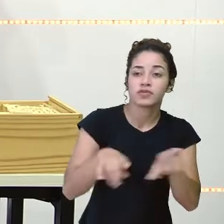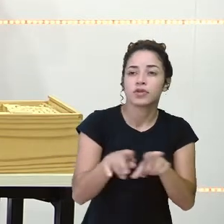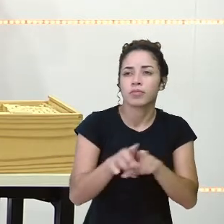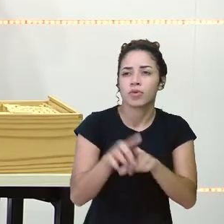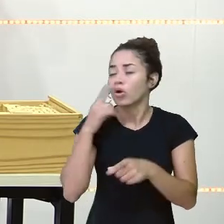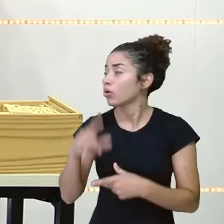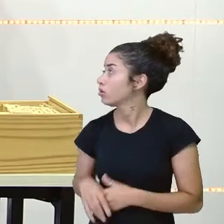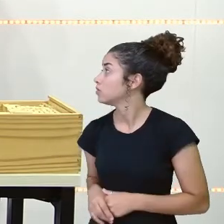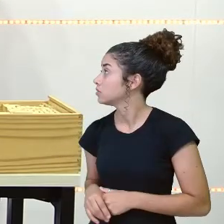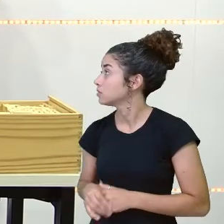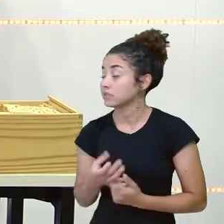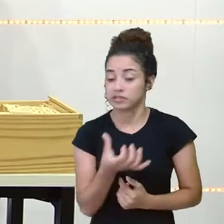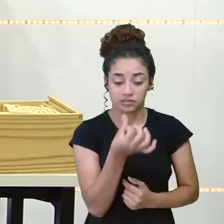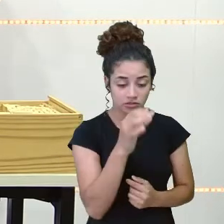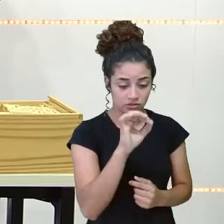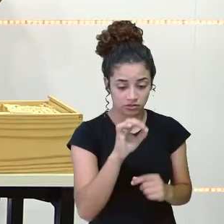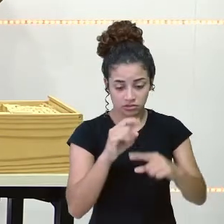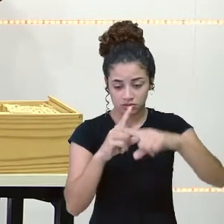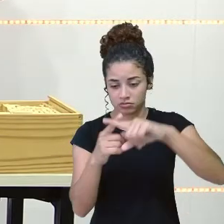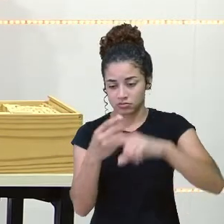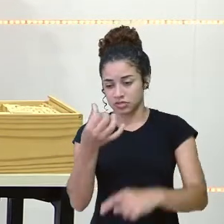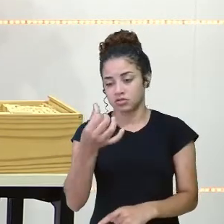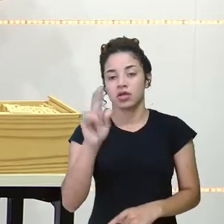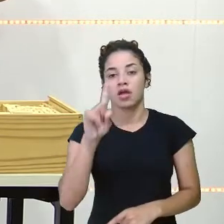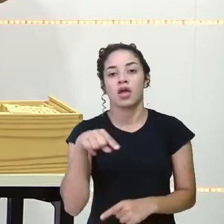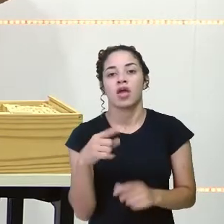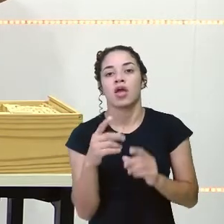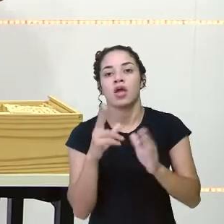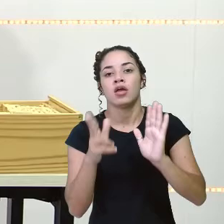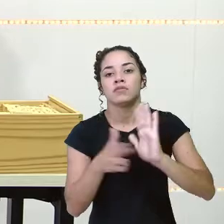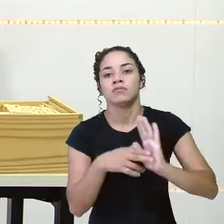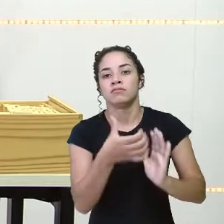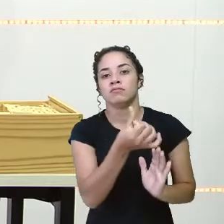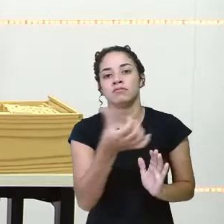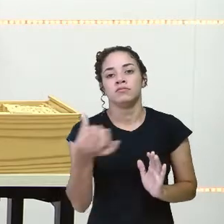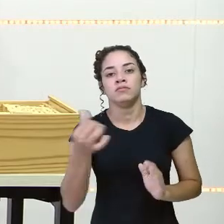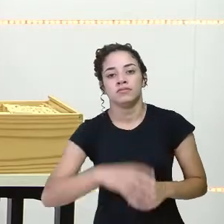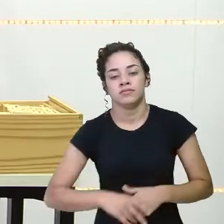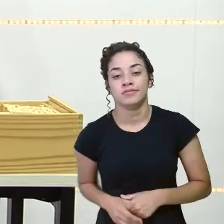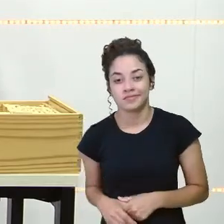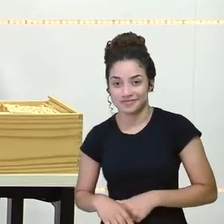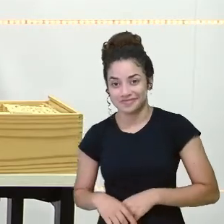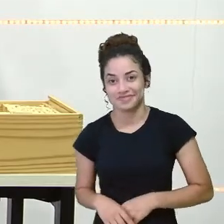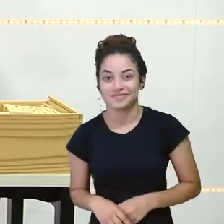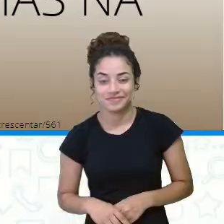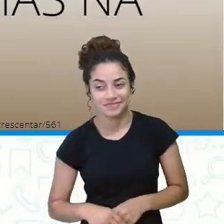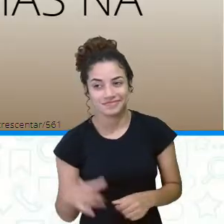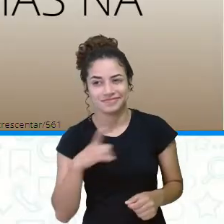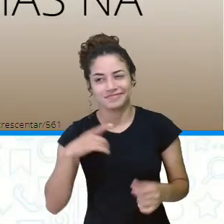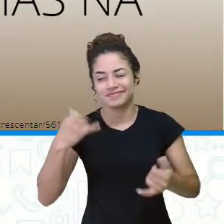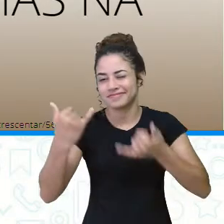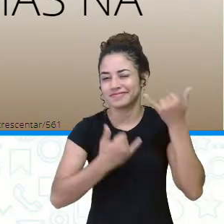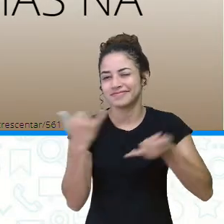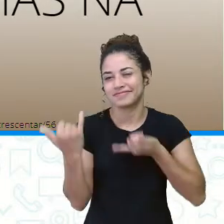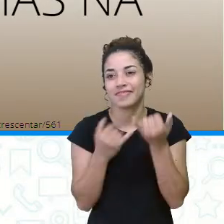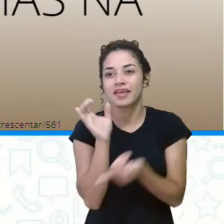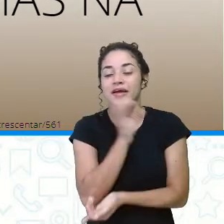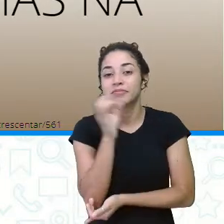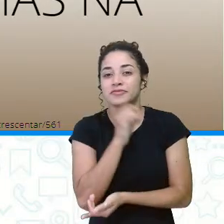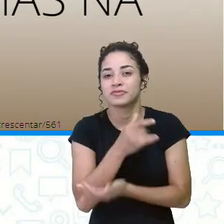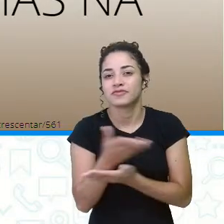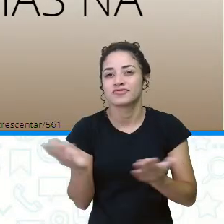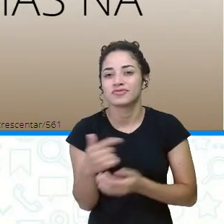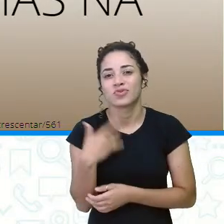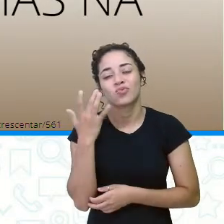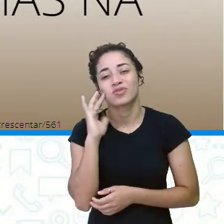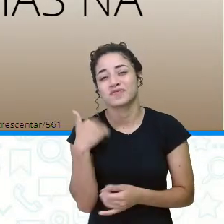aqui, ó, 60 mais 6, que dá 66. E eu tenho aqui uma brincadeira bem rapidinha, mas eu acho que a gente